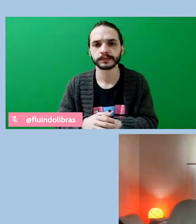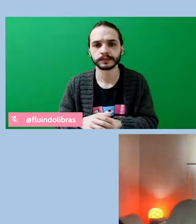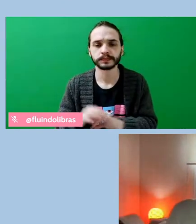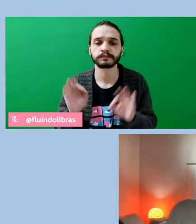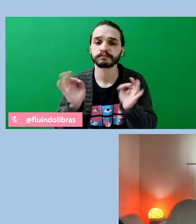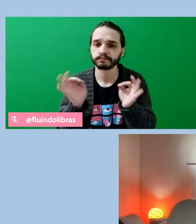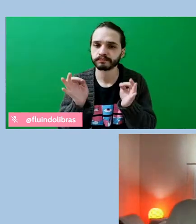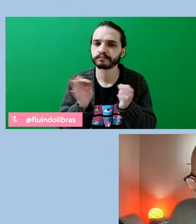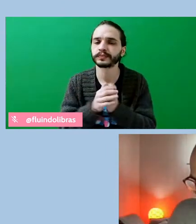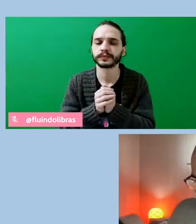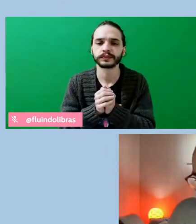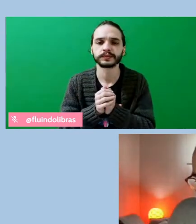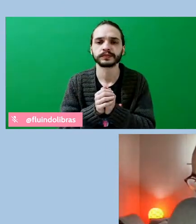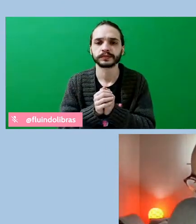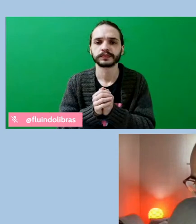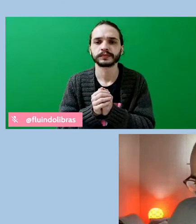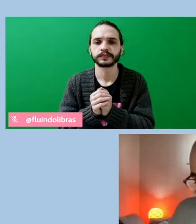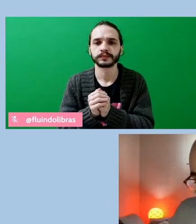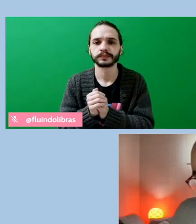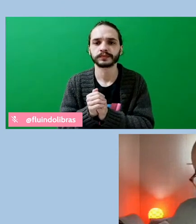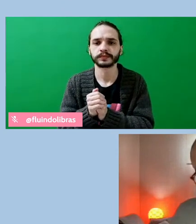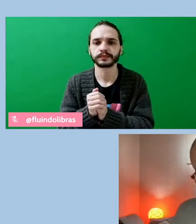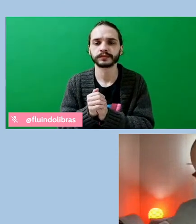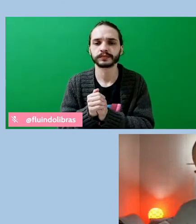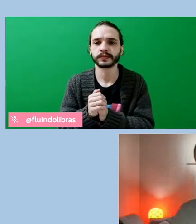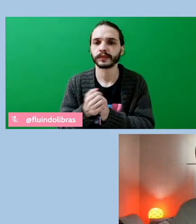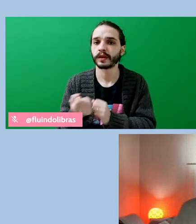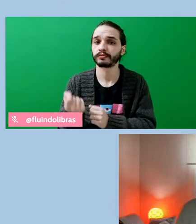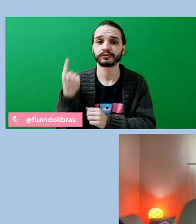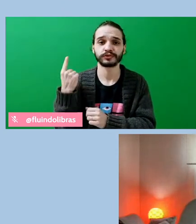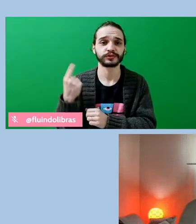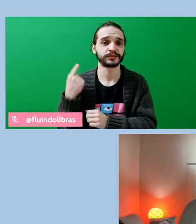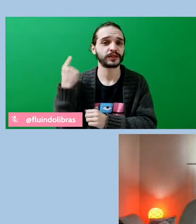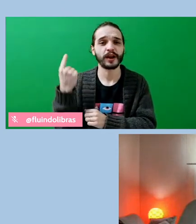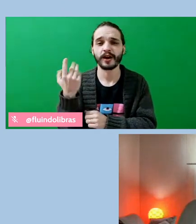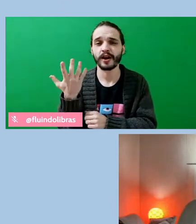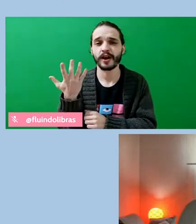Super, super. Foi loucura, principalmente por causa